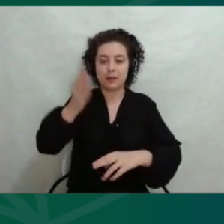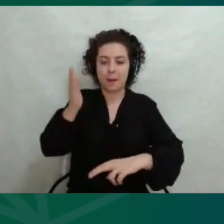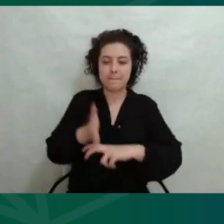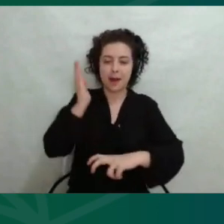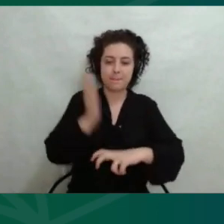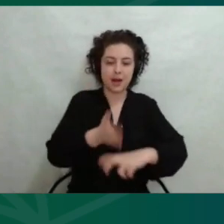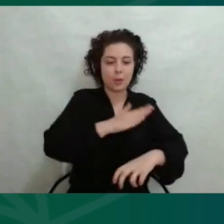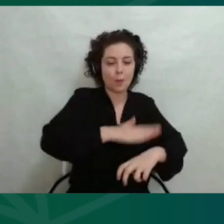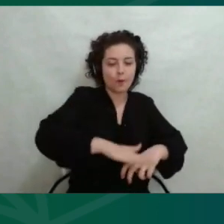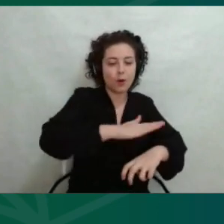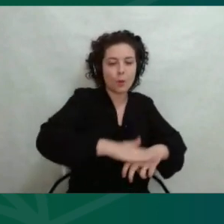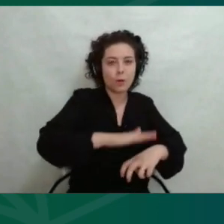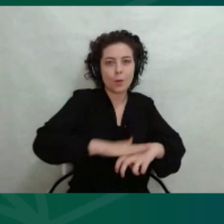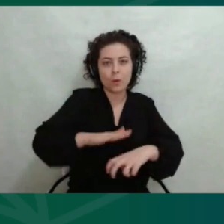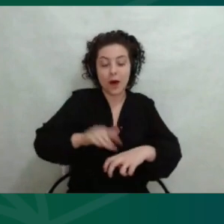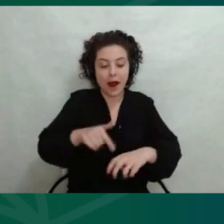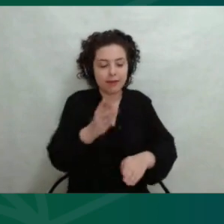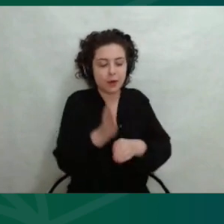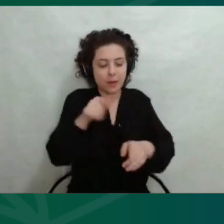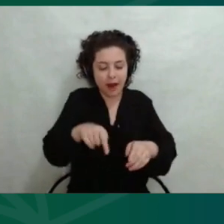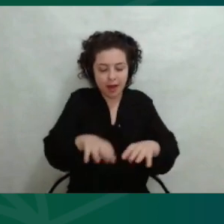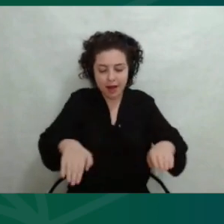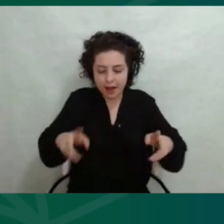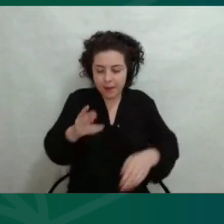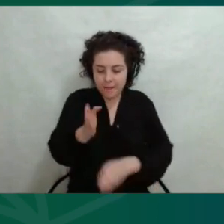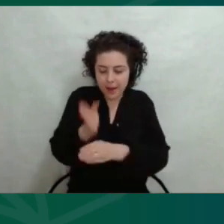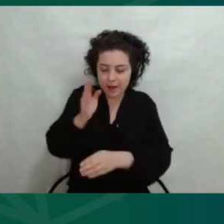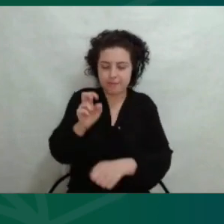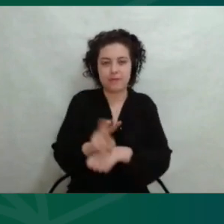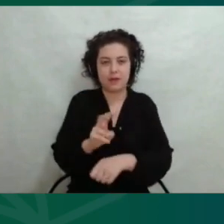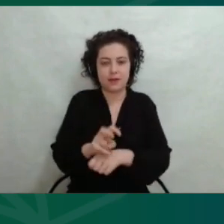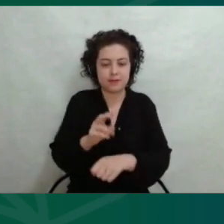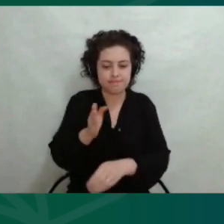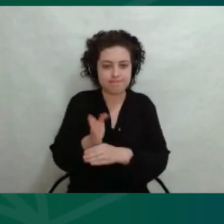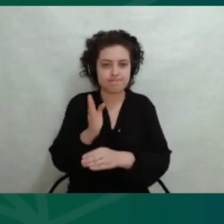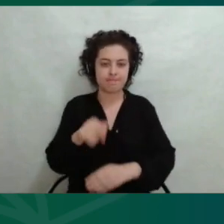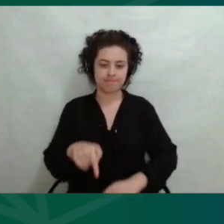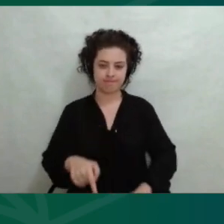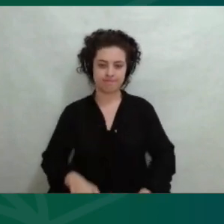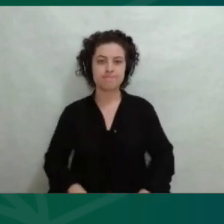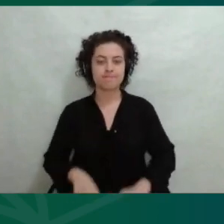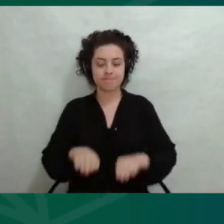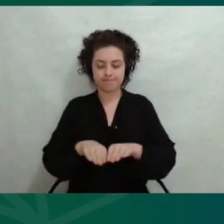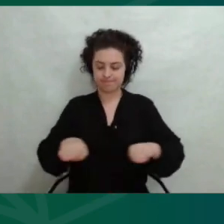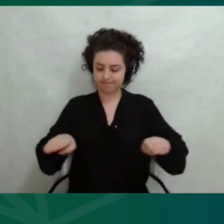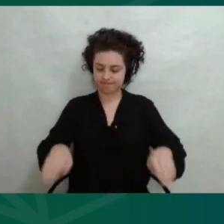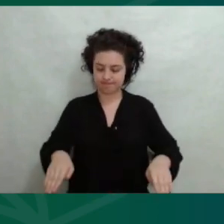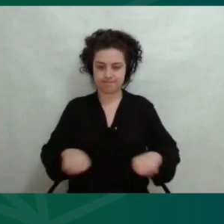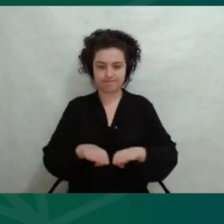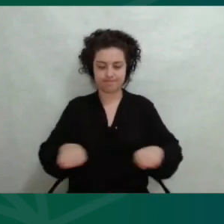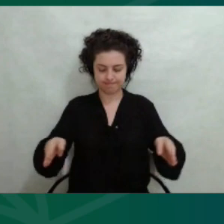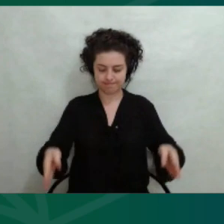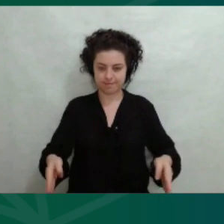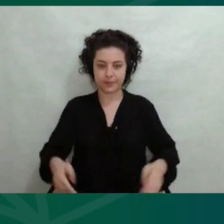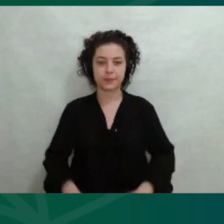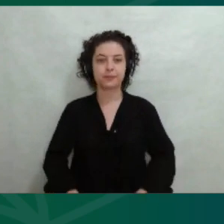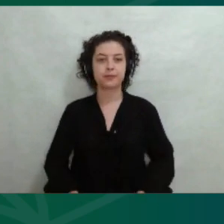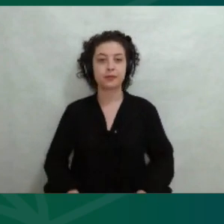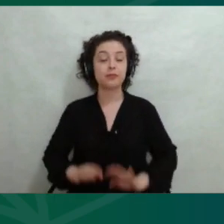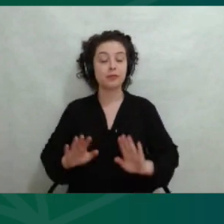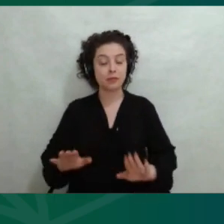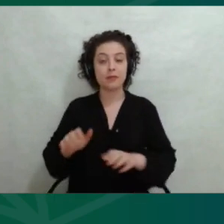foi ali que o vírus também foi identificado. Pode passar? Muito bem, essa epidemia,